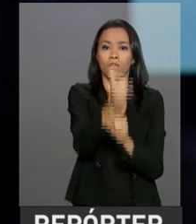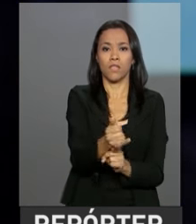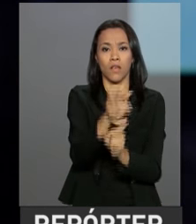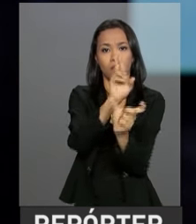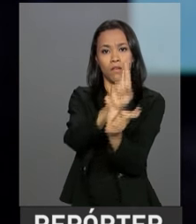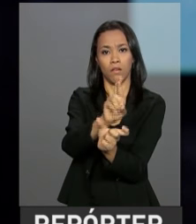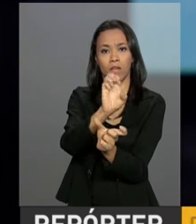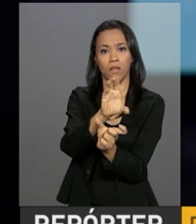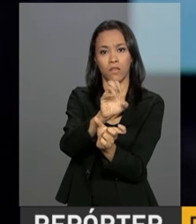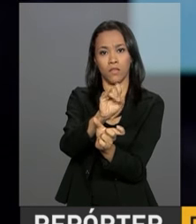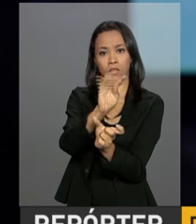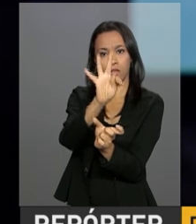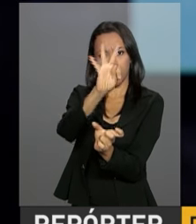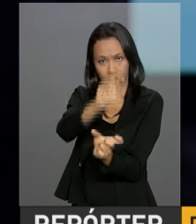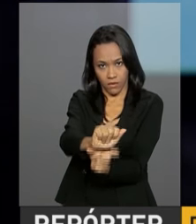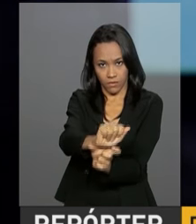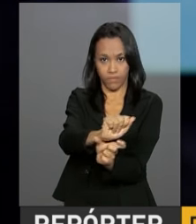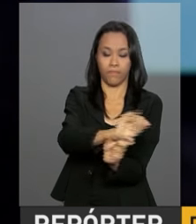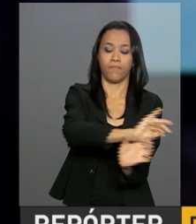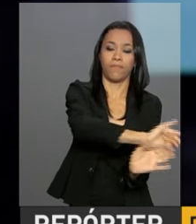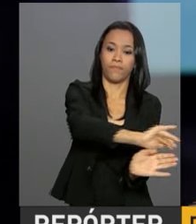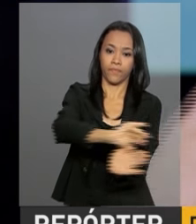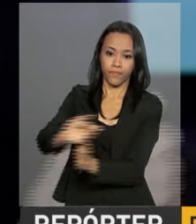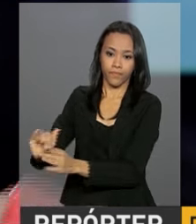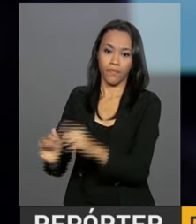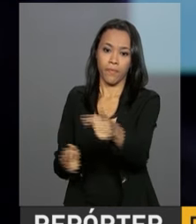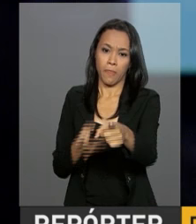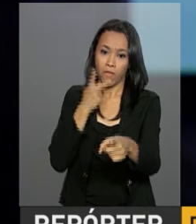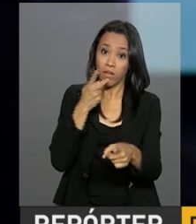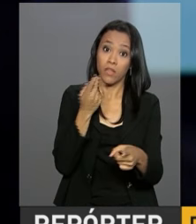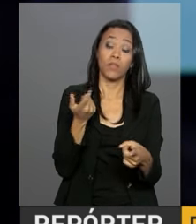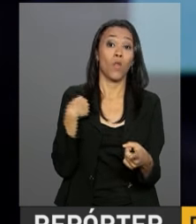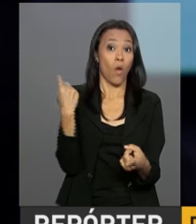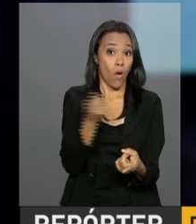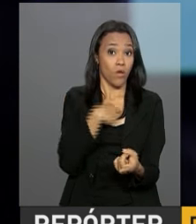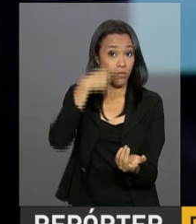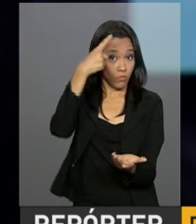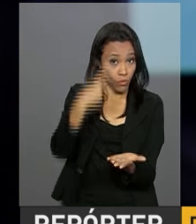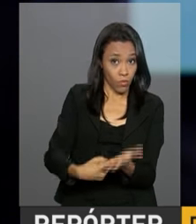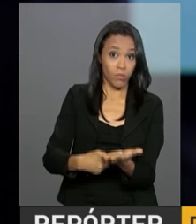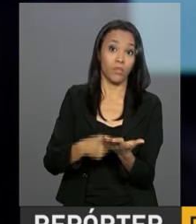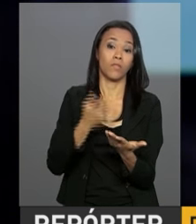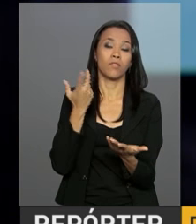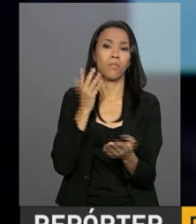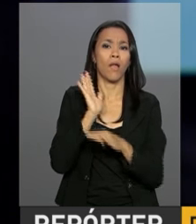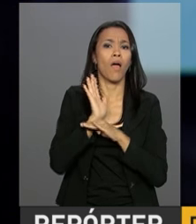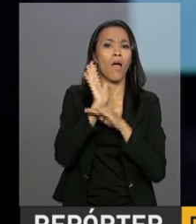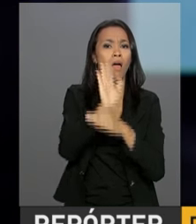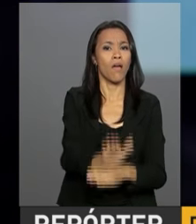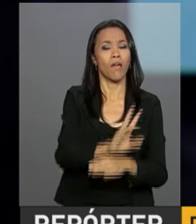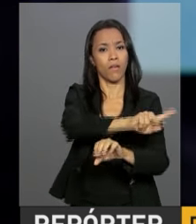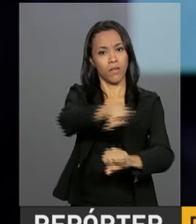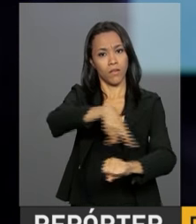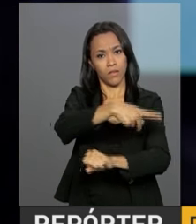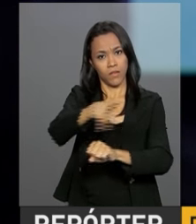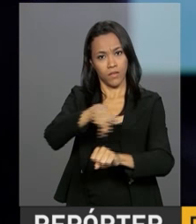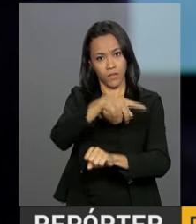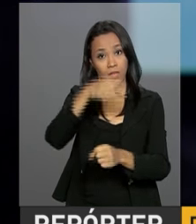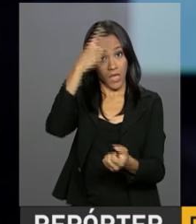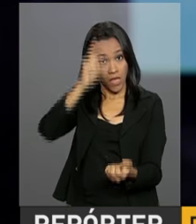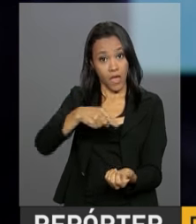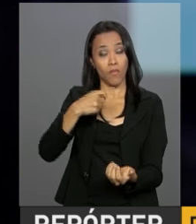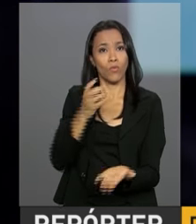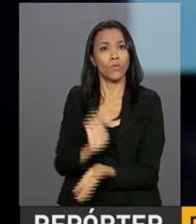muito próximos de finalizar um grande acordo em benefício do Brasil um grande acordo pelo pacto